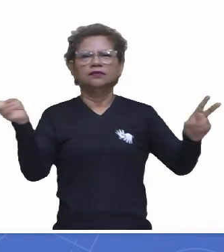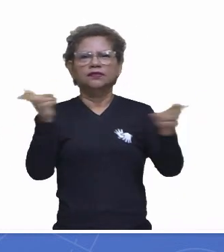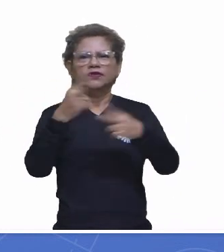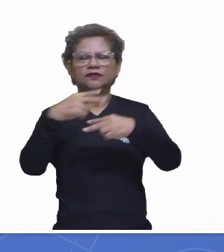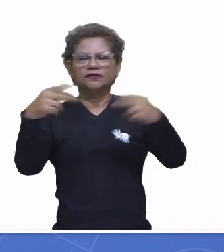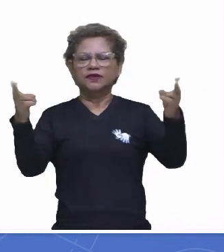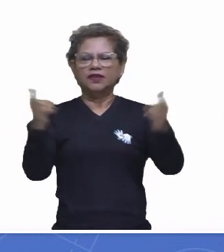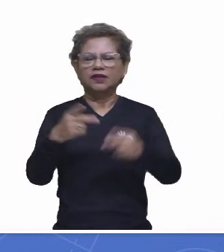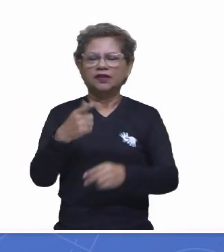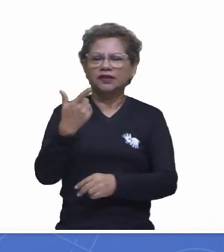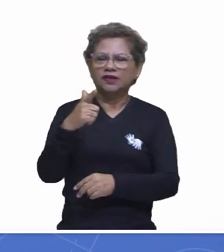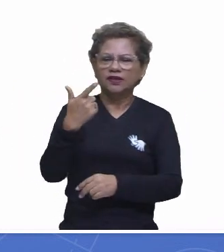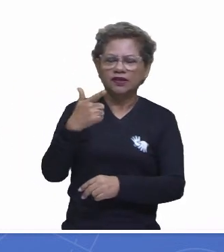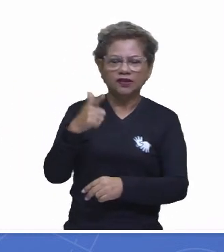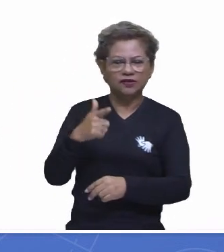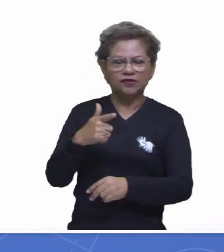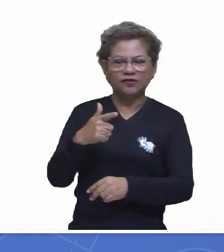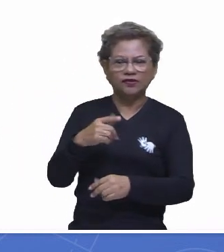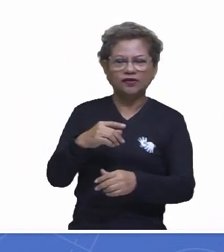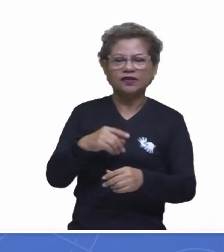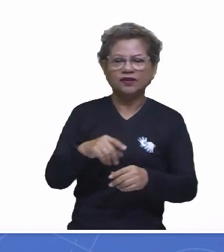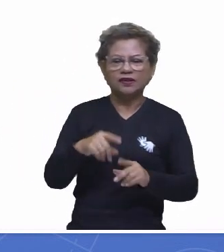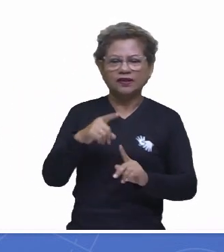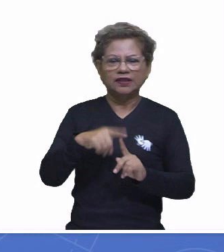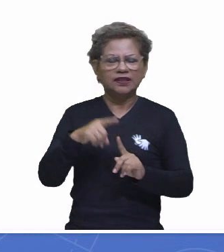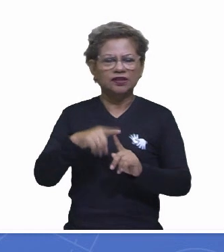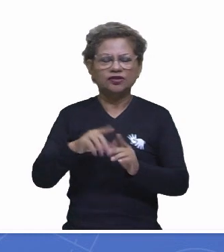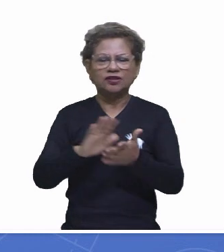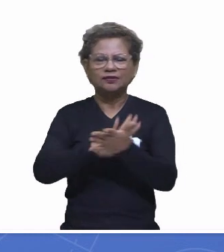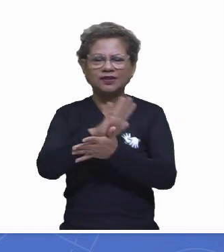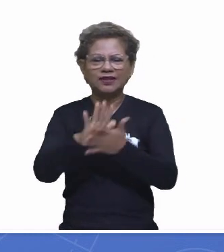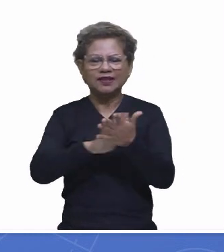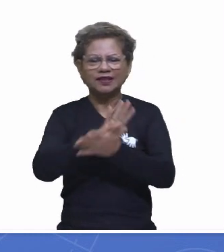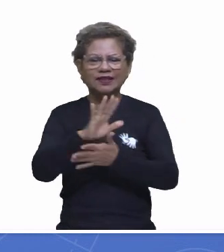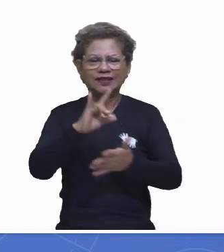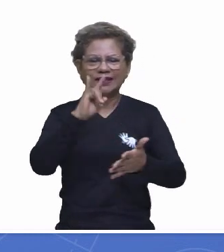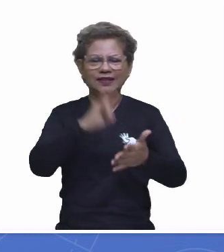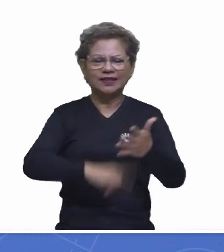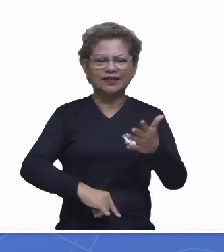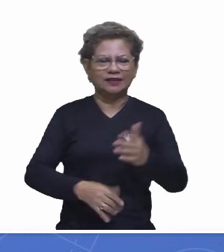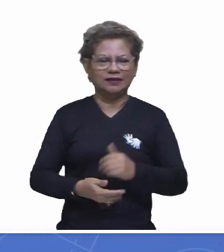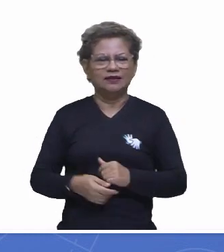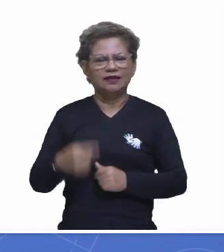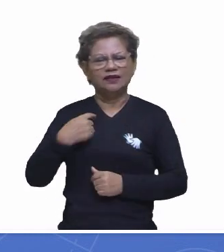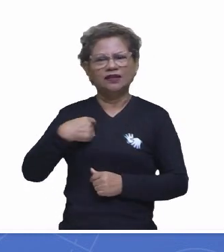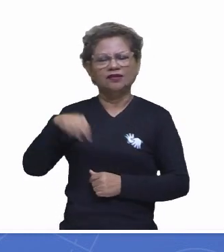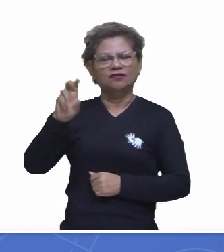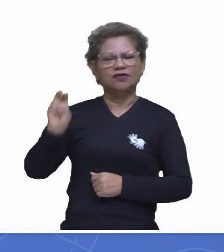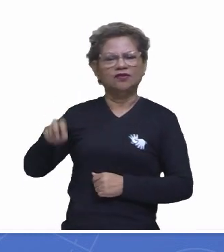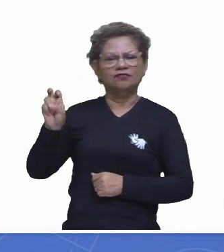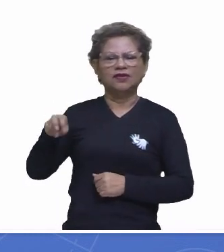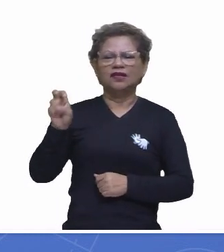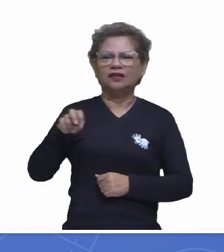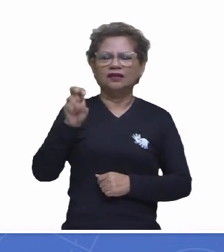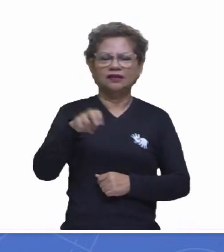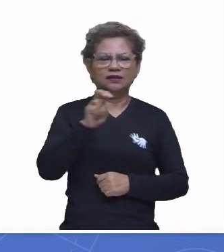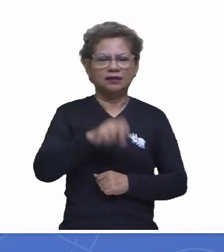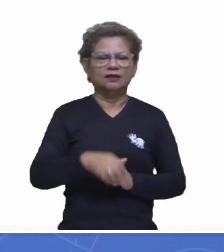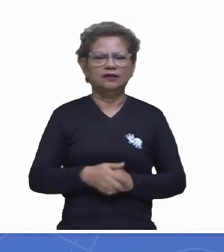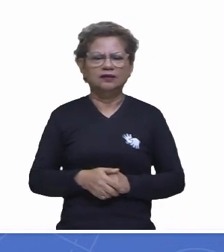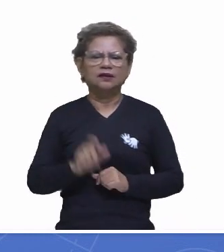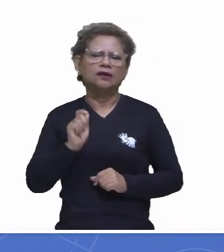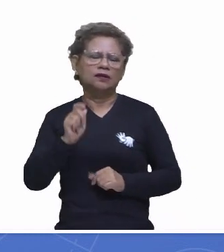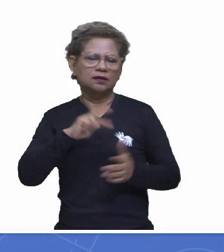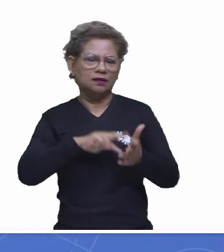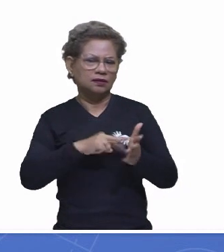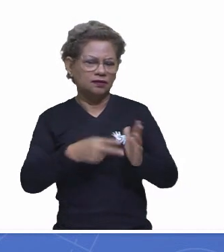ó, eu vou. Eu já tenho uma ideia de ação desse eu lírico aí, no caso, o da canção, que está realizando